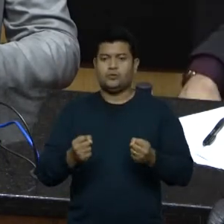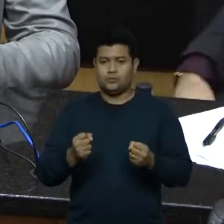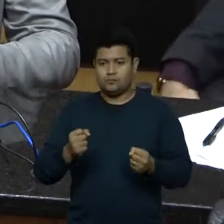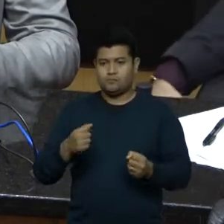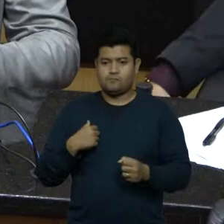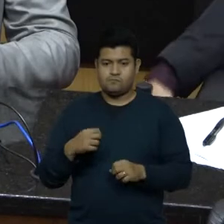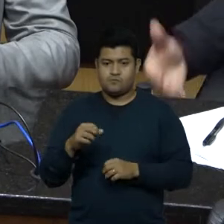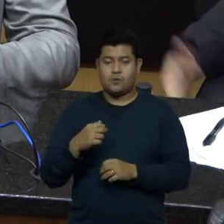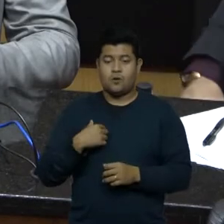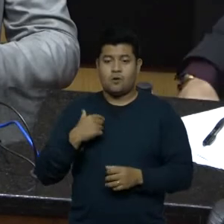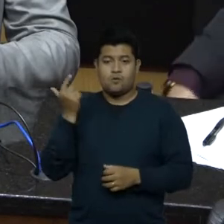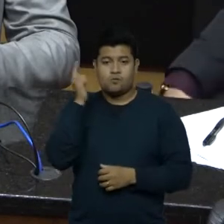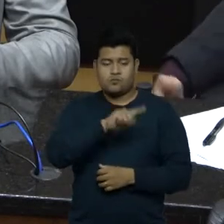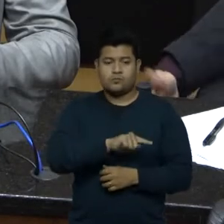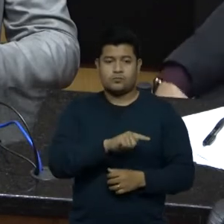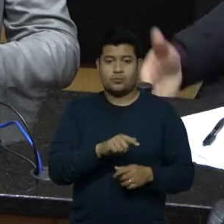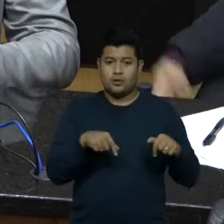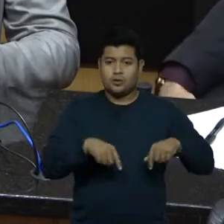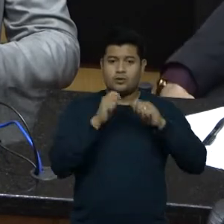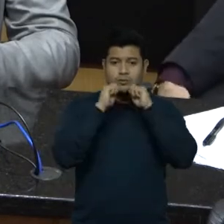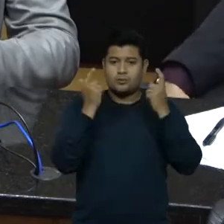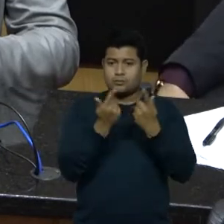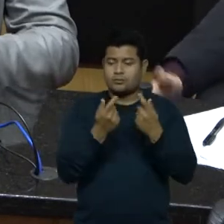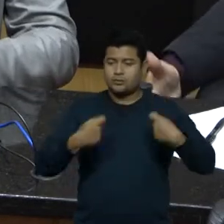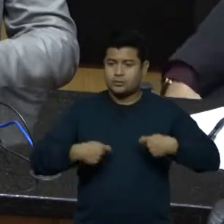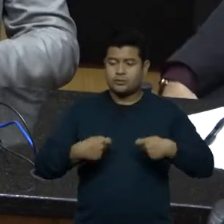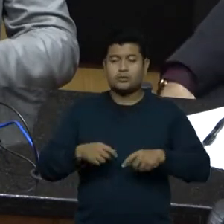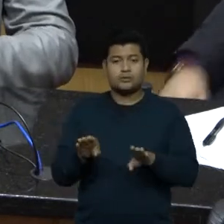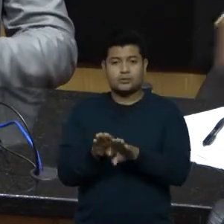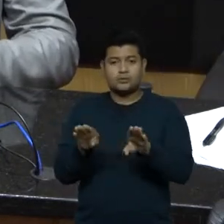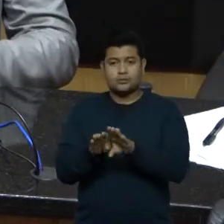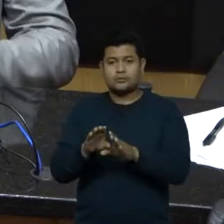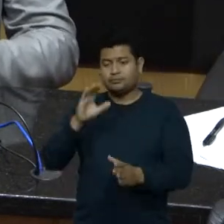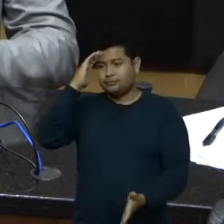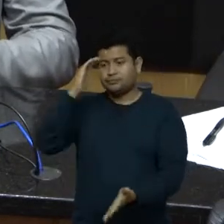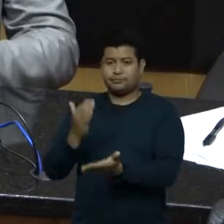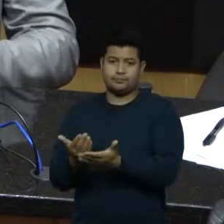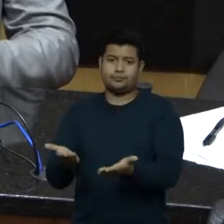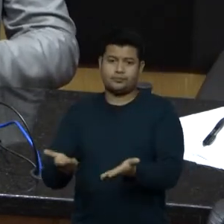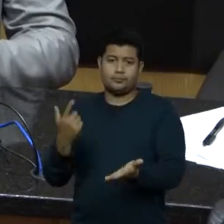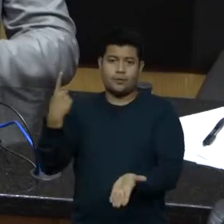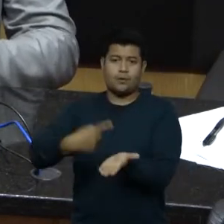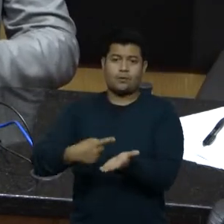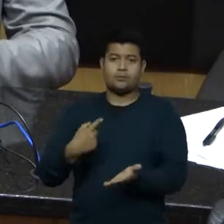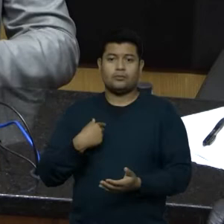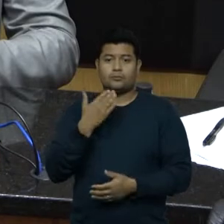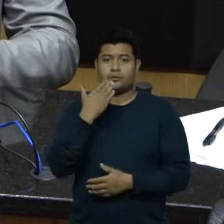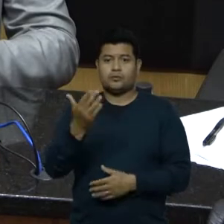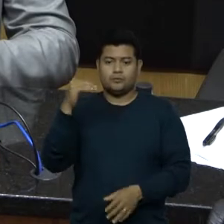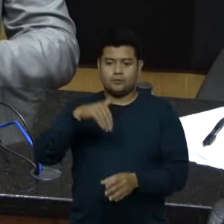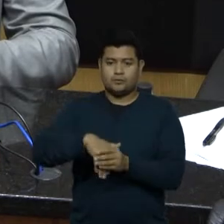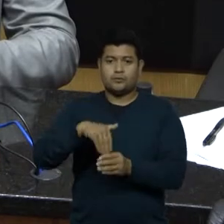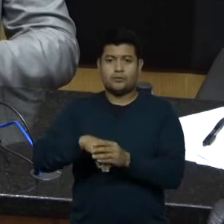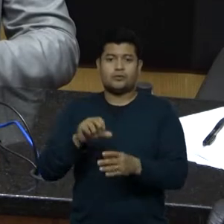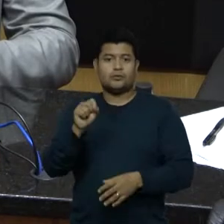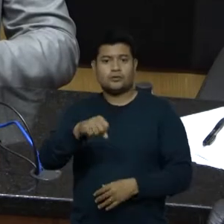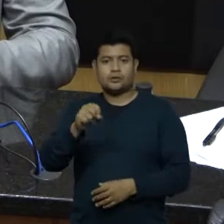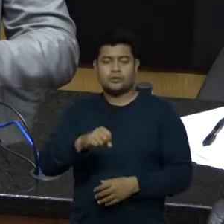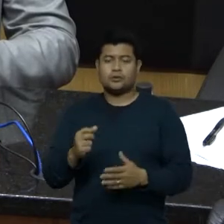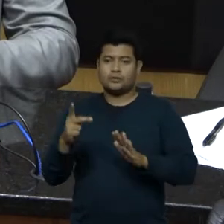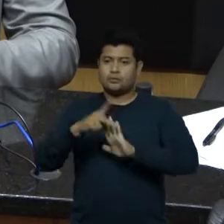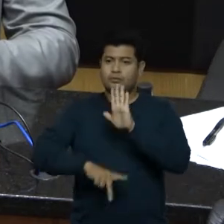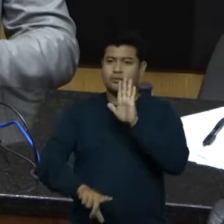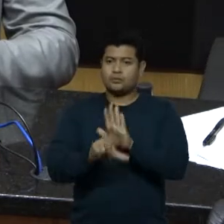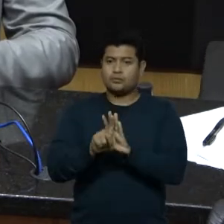assembleia também cumpriu a parte dela então agora eu quero aqui pedir o voto sim a esse projeto de lei